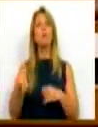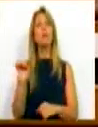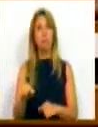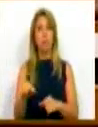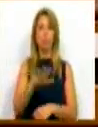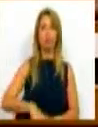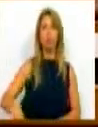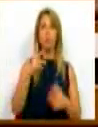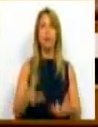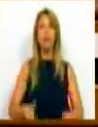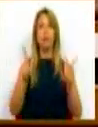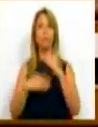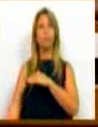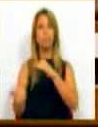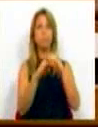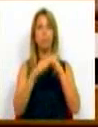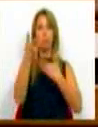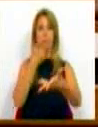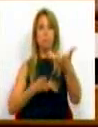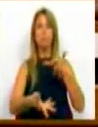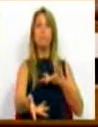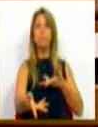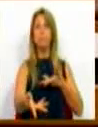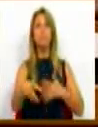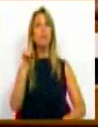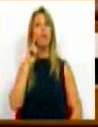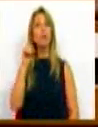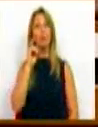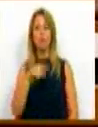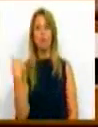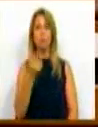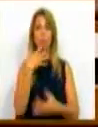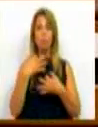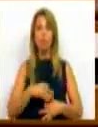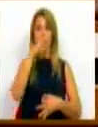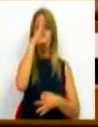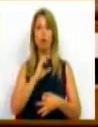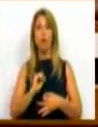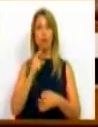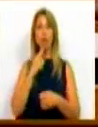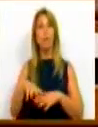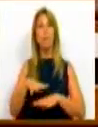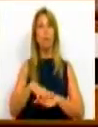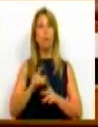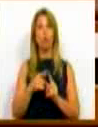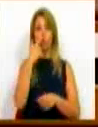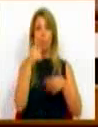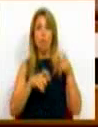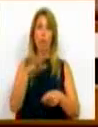de igualdade, de reciprocidade e de segurança para todos os Estados-membros e para os seus